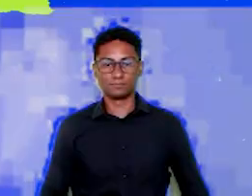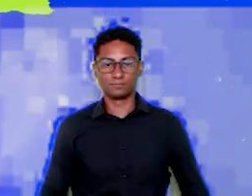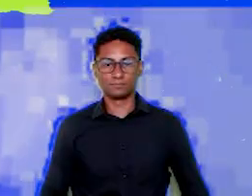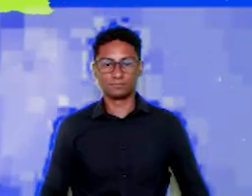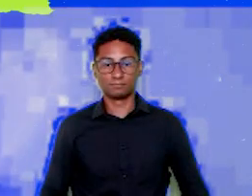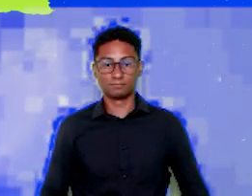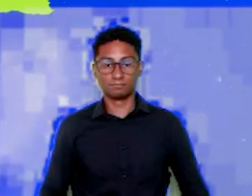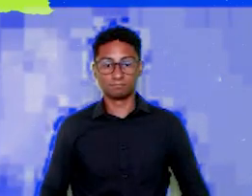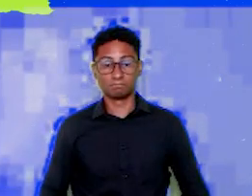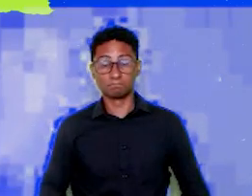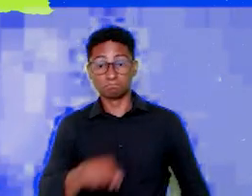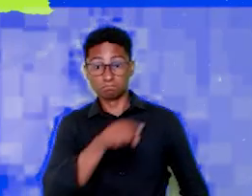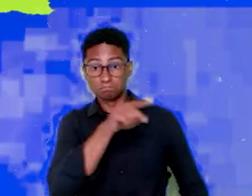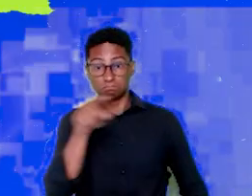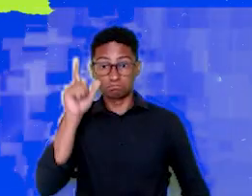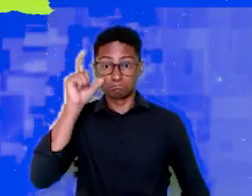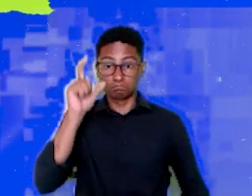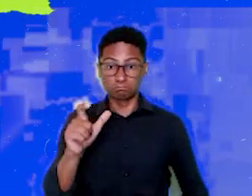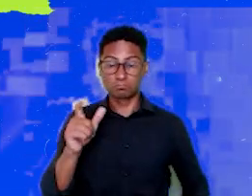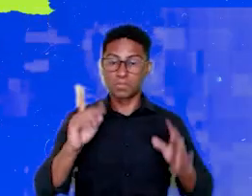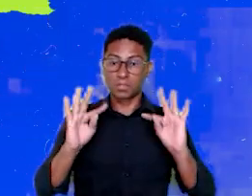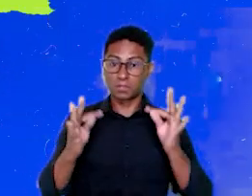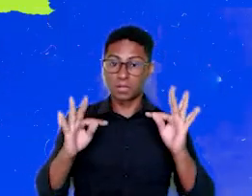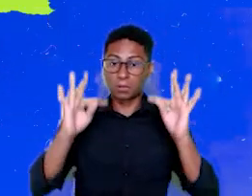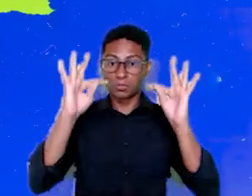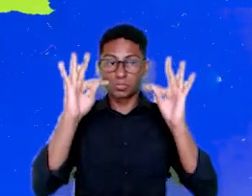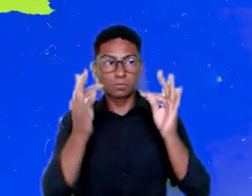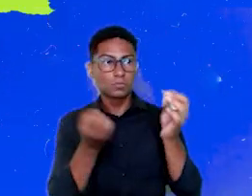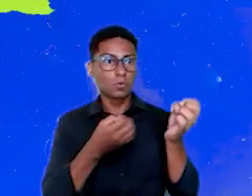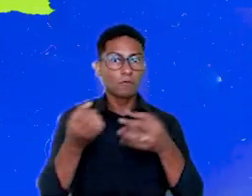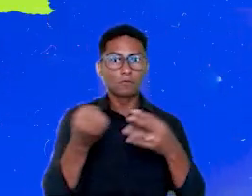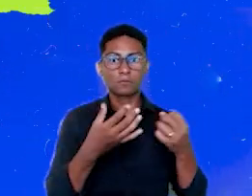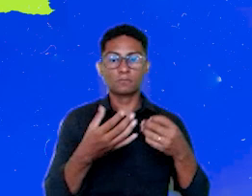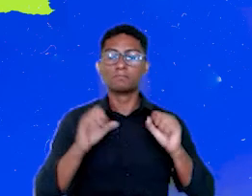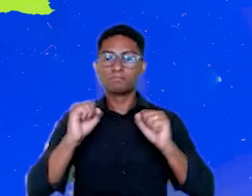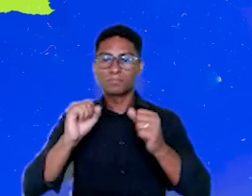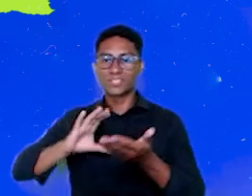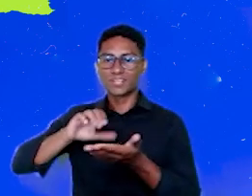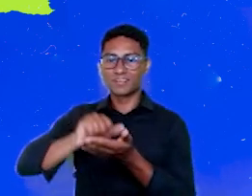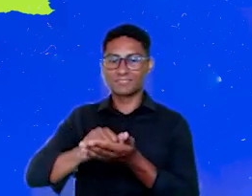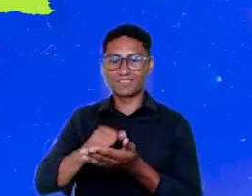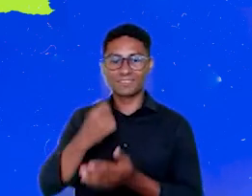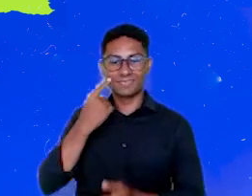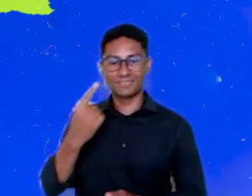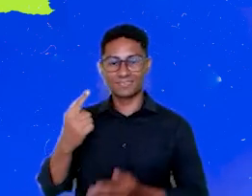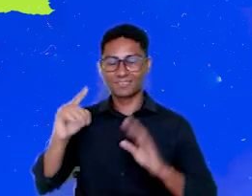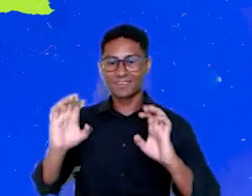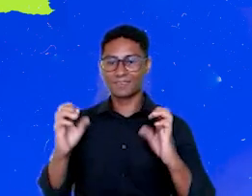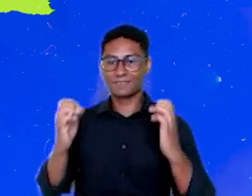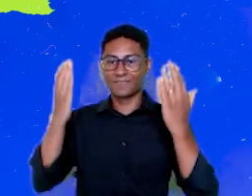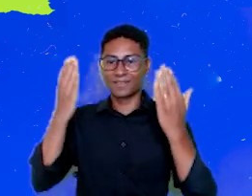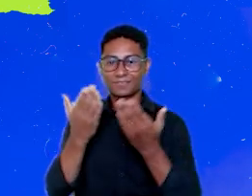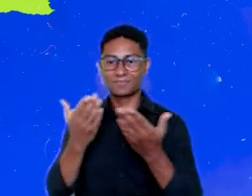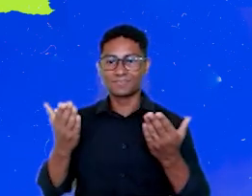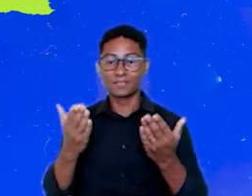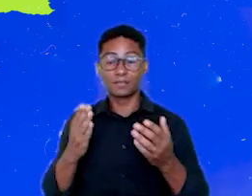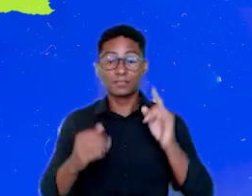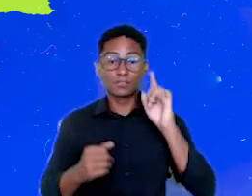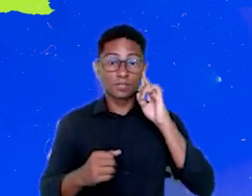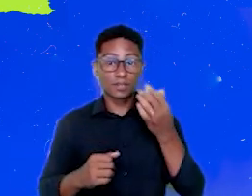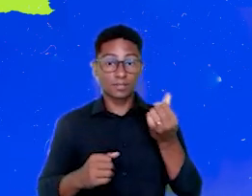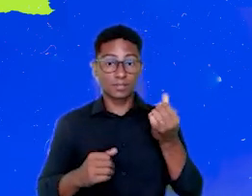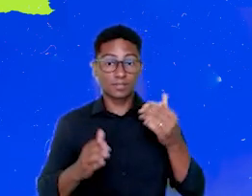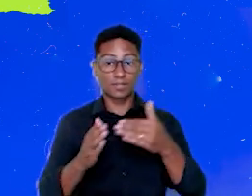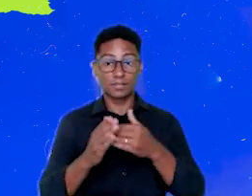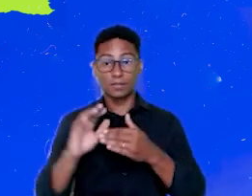Quem se interessa por tecnologia e inovação pode se inscrever no Haka Barretos. O evento será realizado de 6 a 8